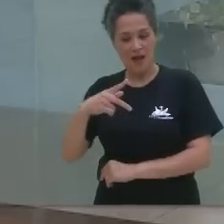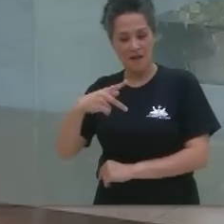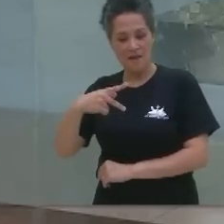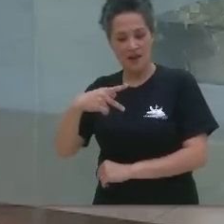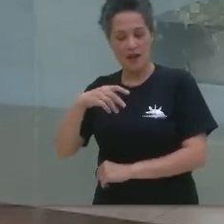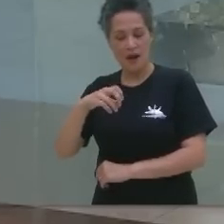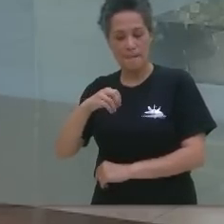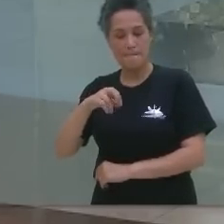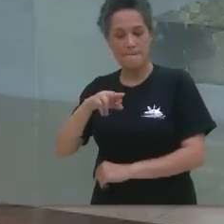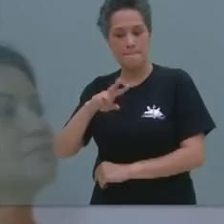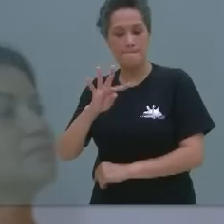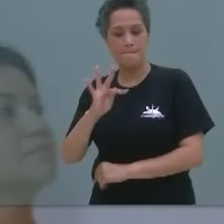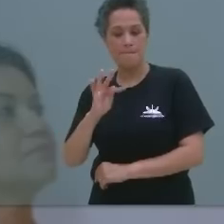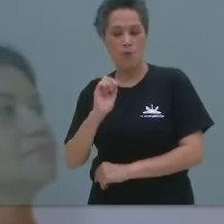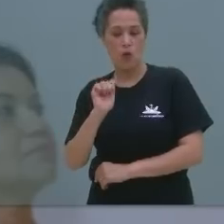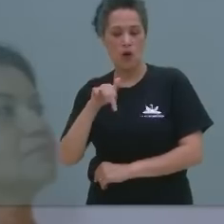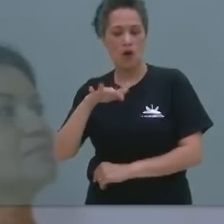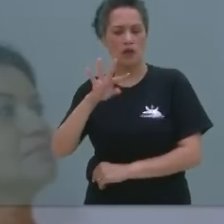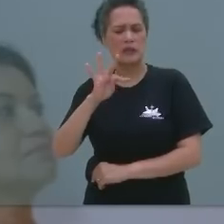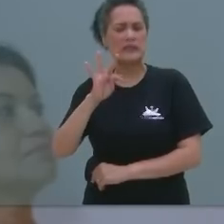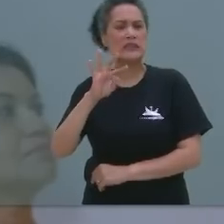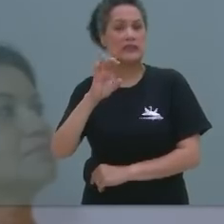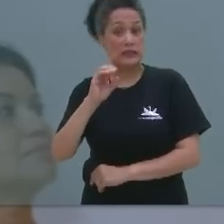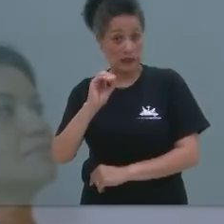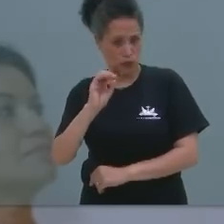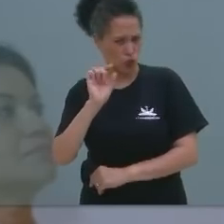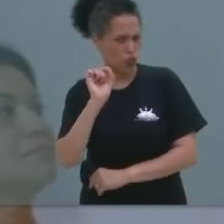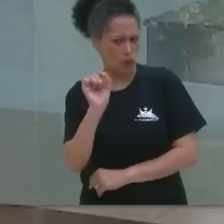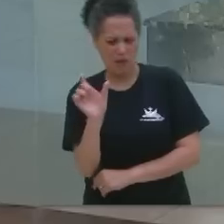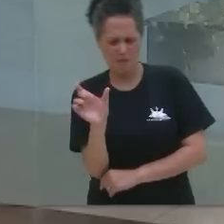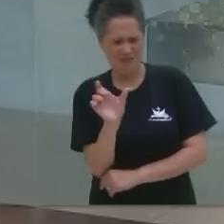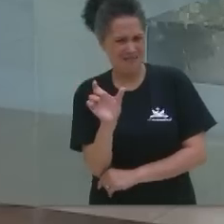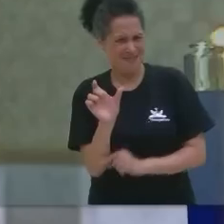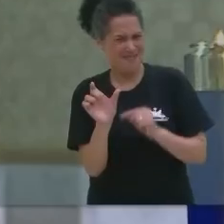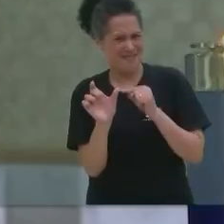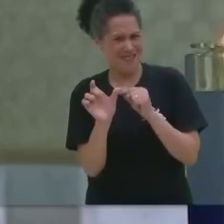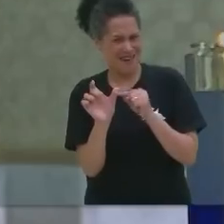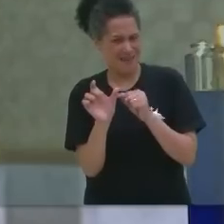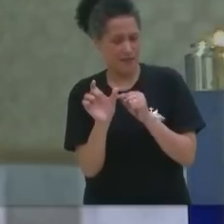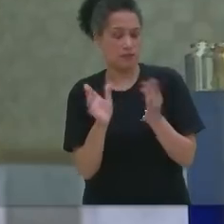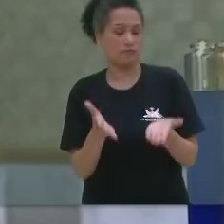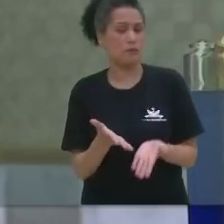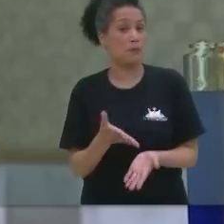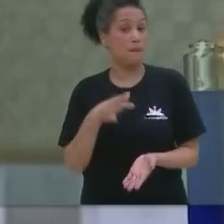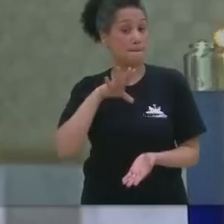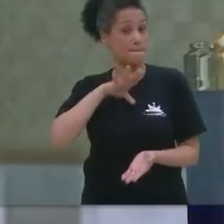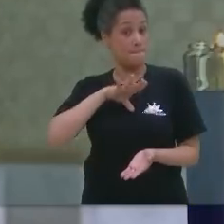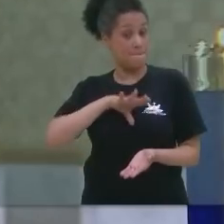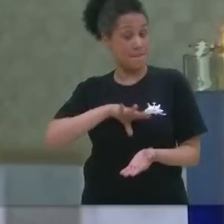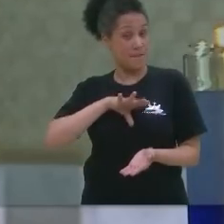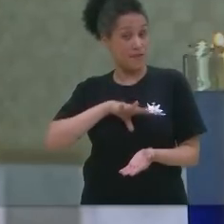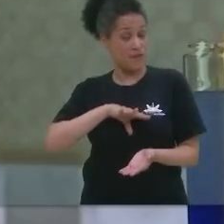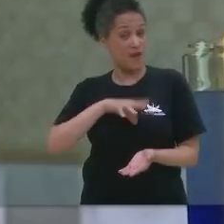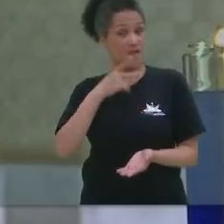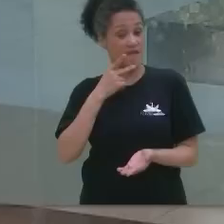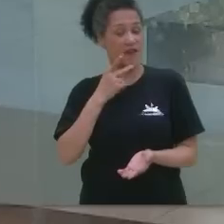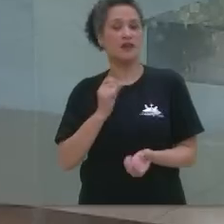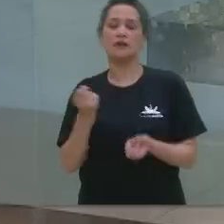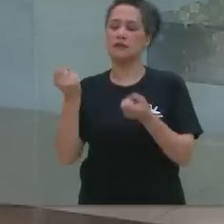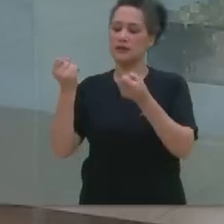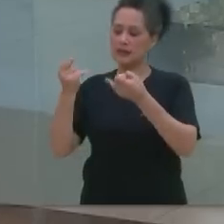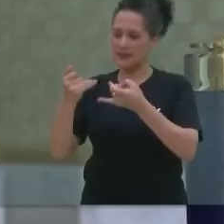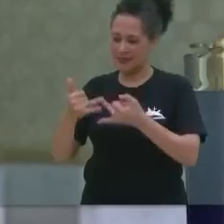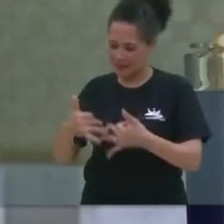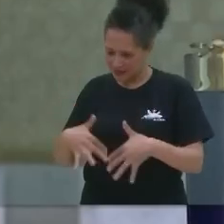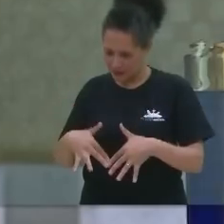Quando a gente usa isto no português, nós estamos dizendo que então. Expliquei o que expliquei